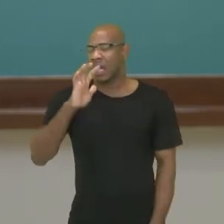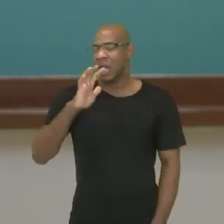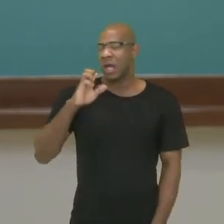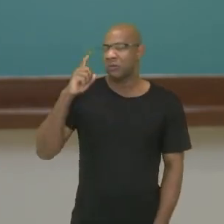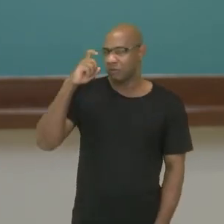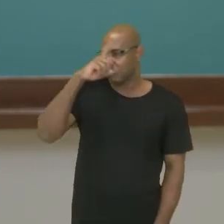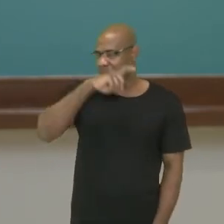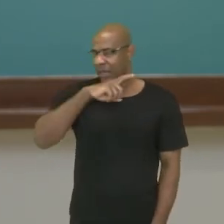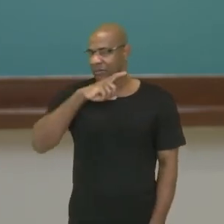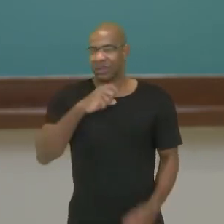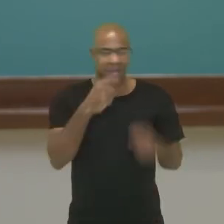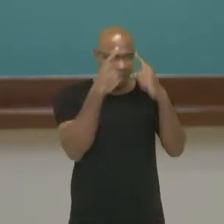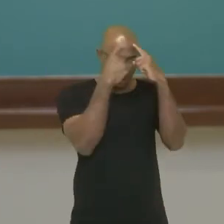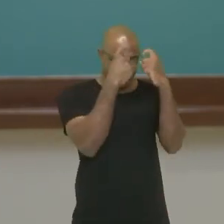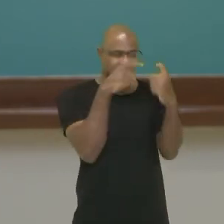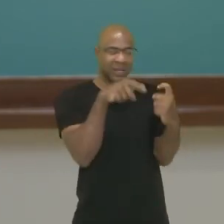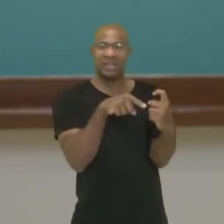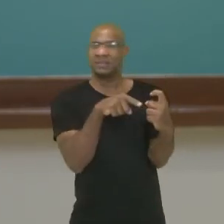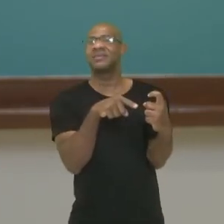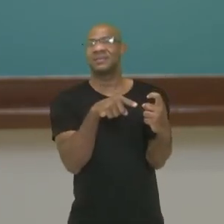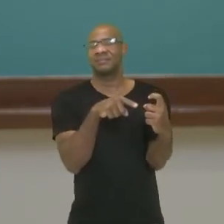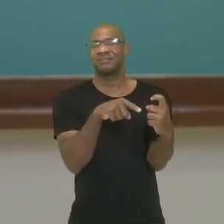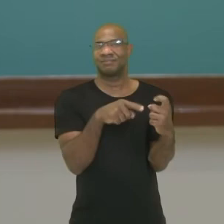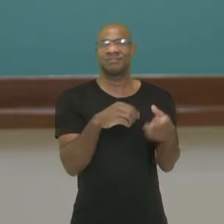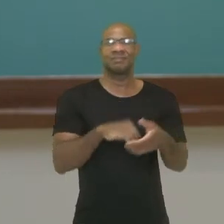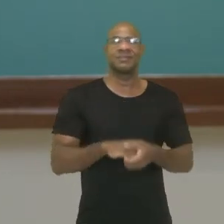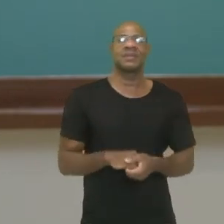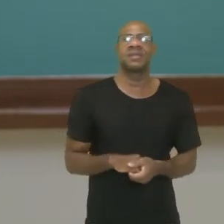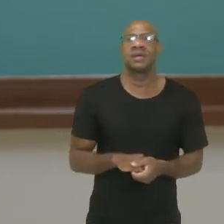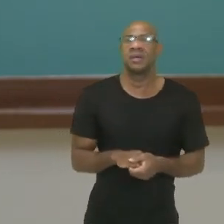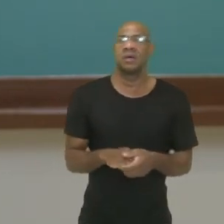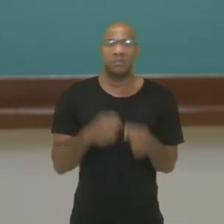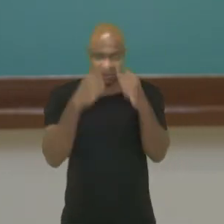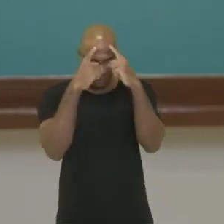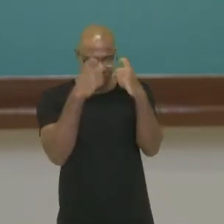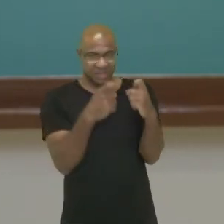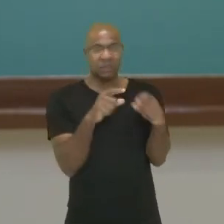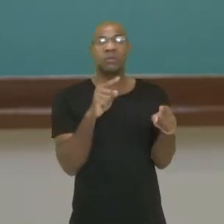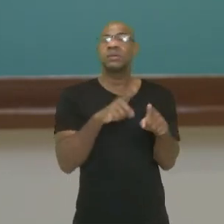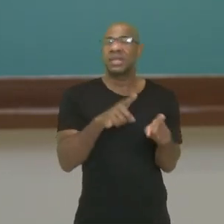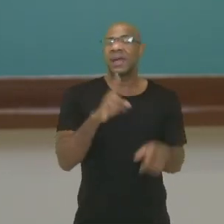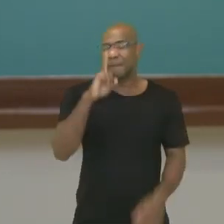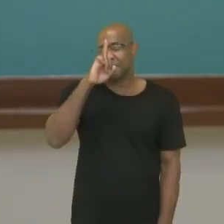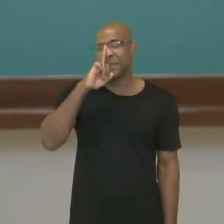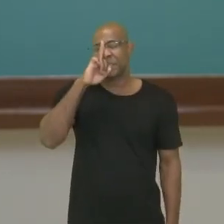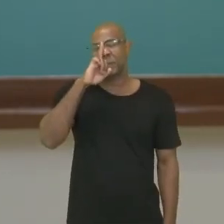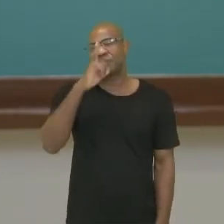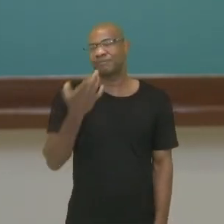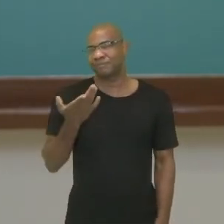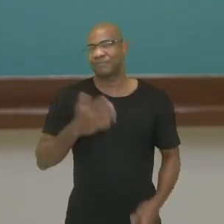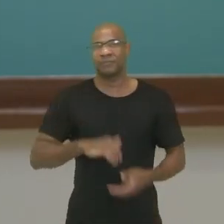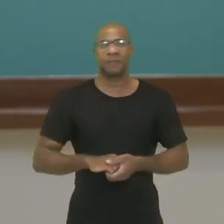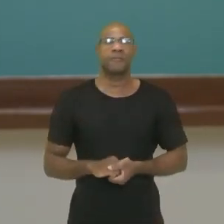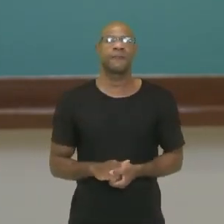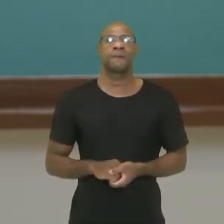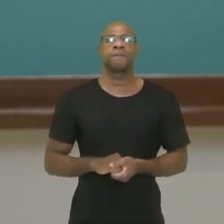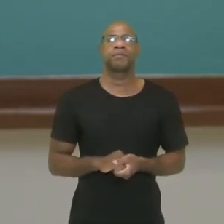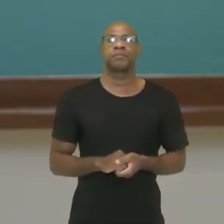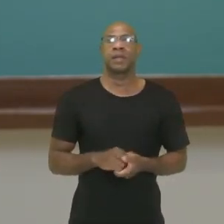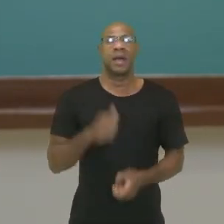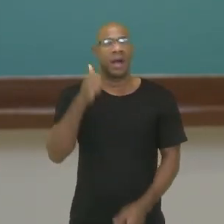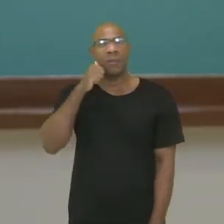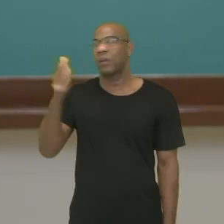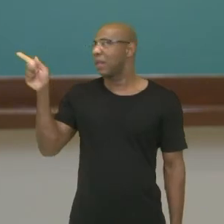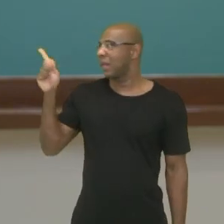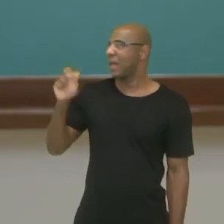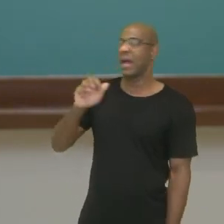elas são extremamente fúteis. São bastante fúteis, o que torna ainda mais grave essas situações. A antropóloga Alba Zaluar,